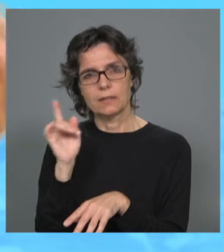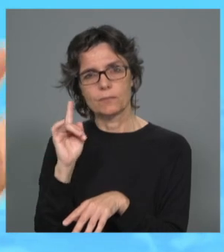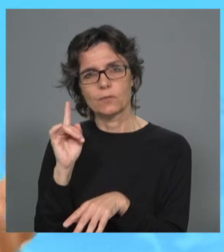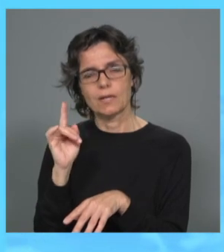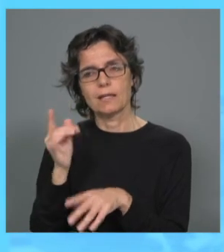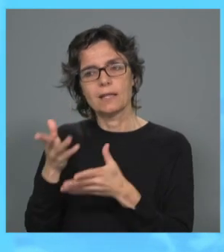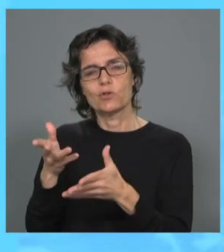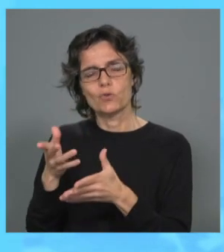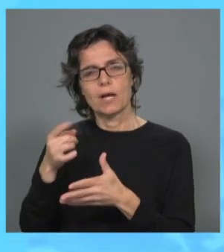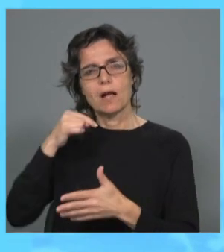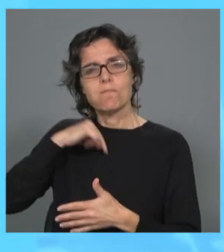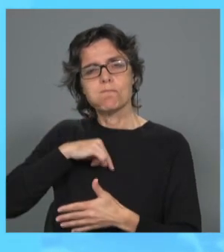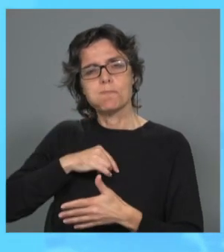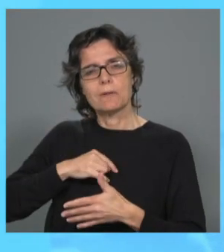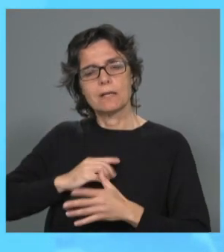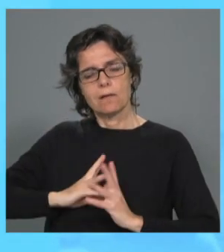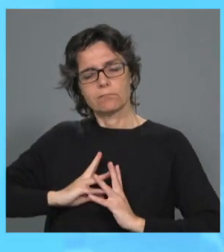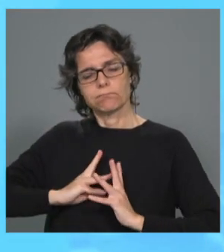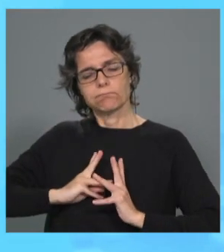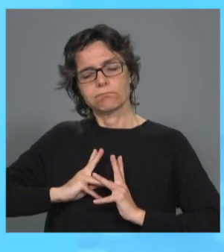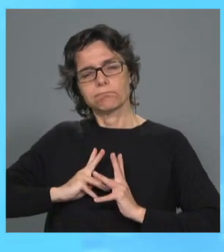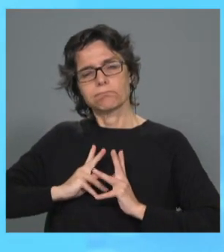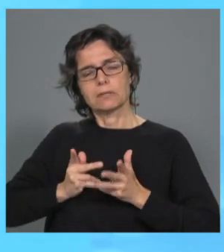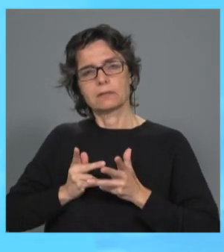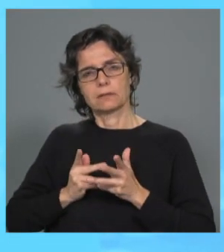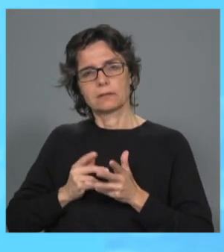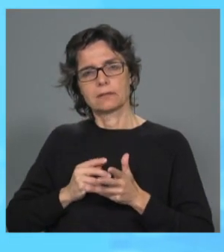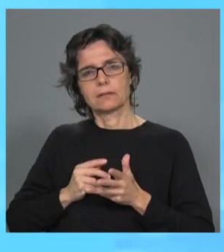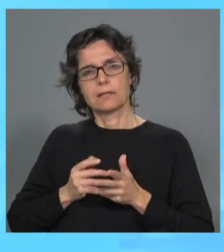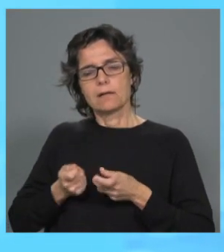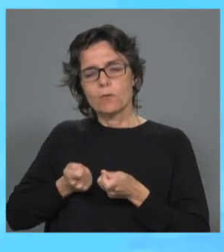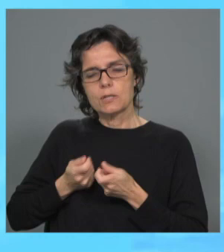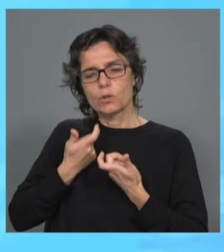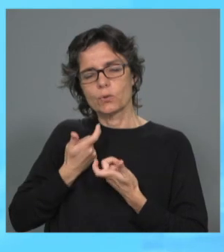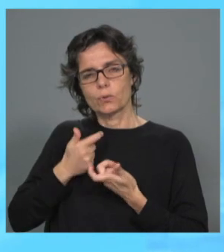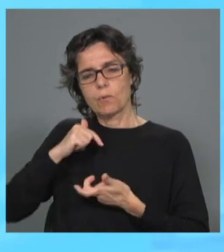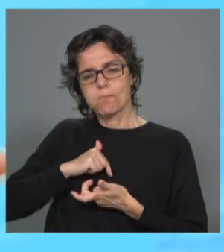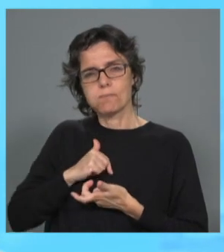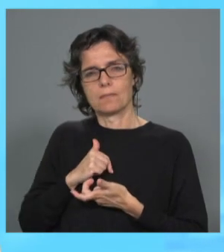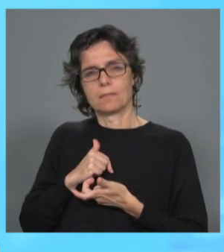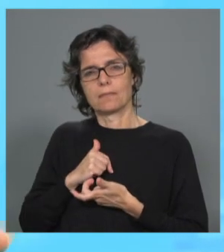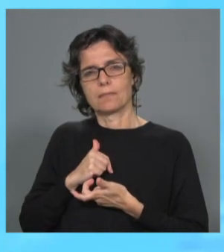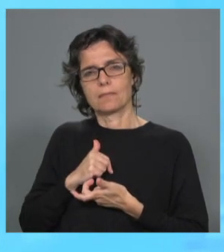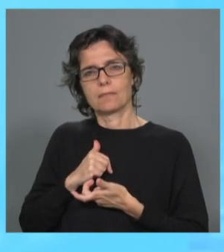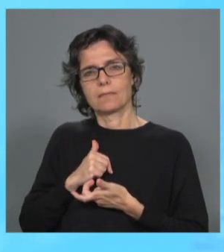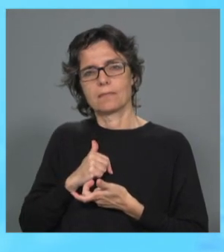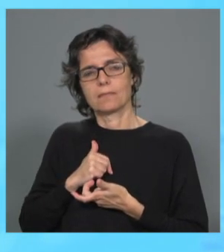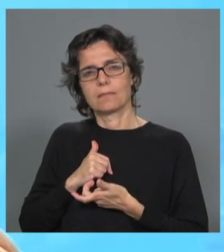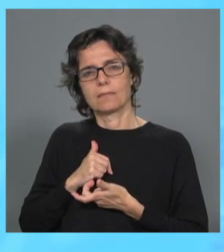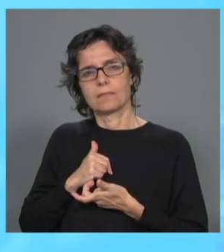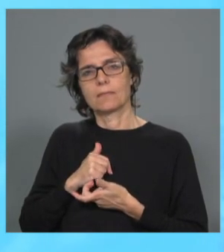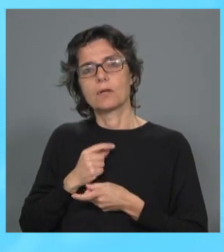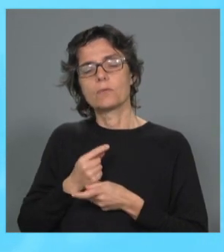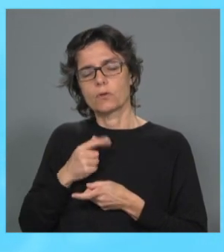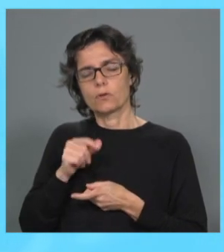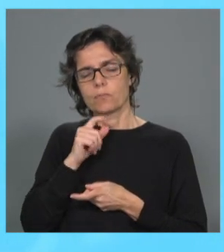interiormente e exteriormente para poder fazer esta presença possível, mas que é possível fazermos um bocadinho